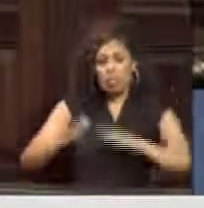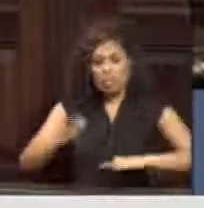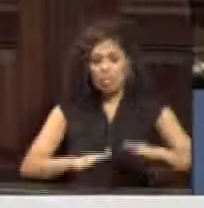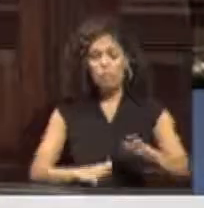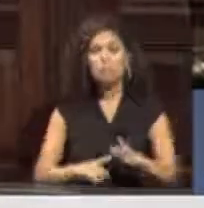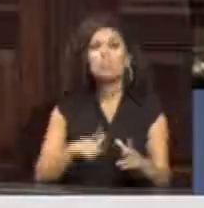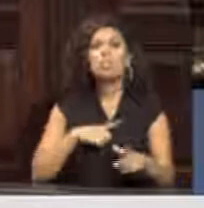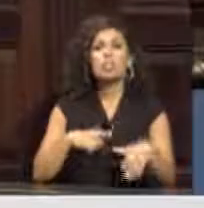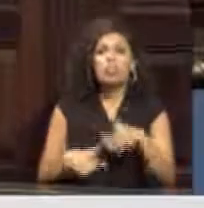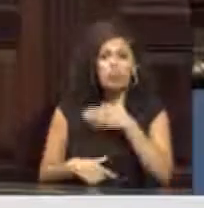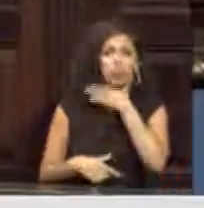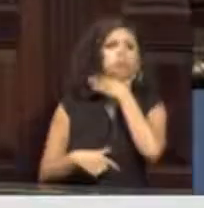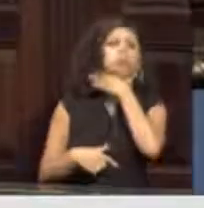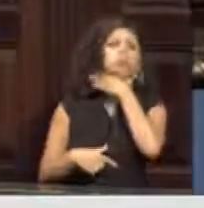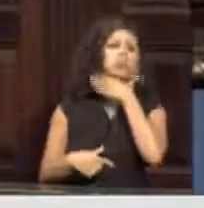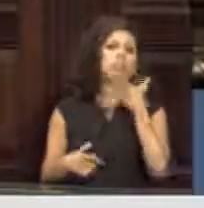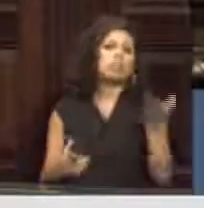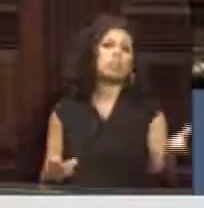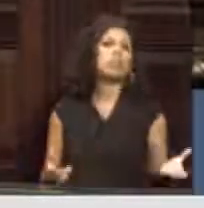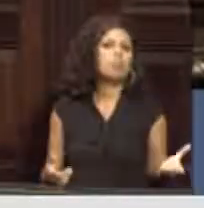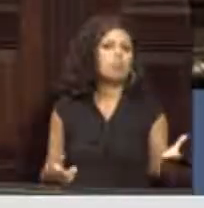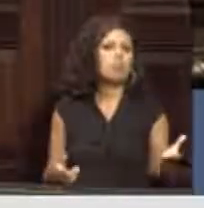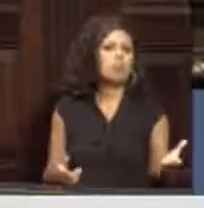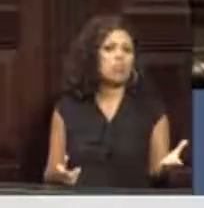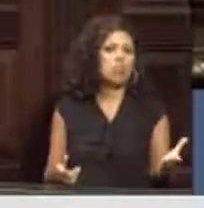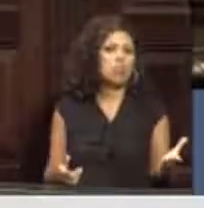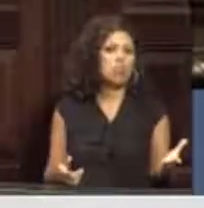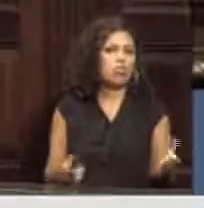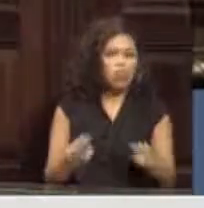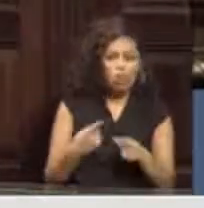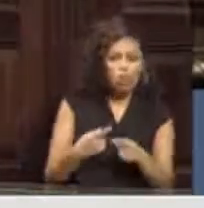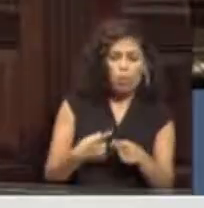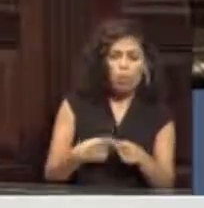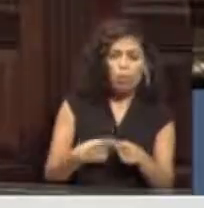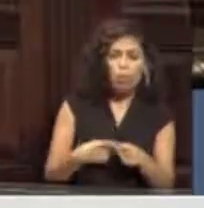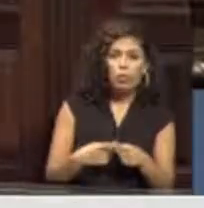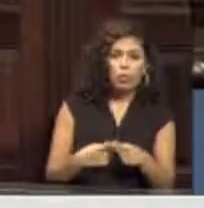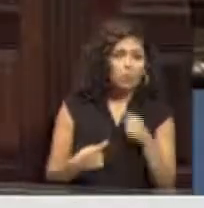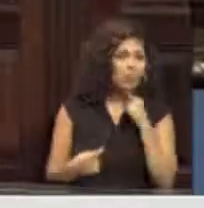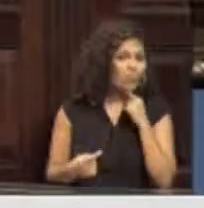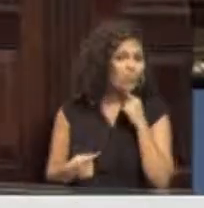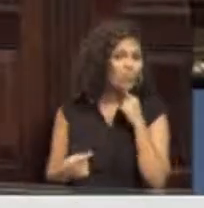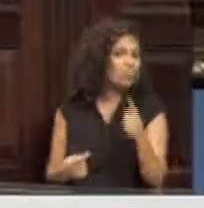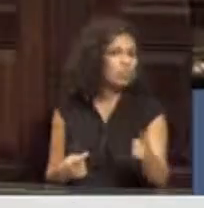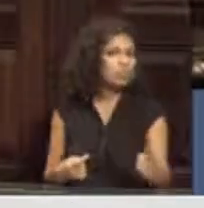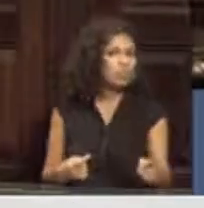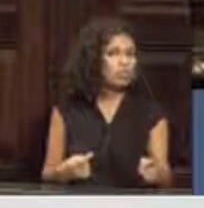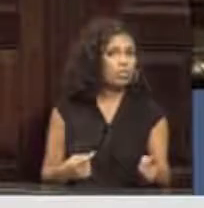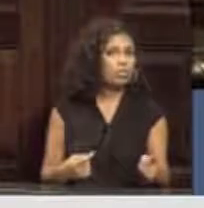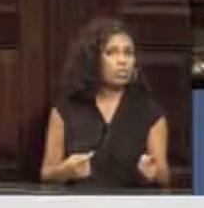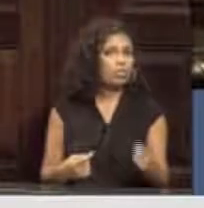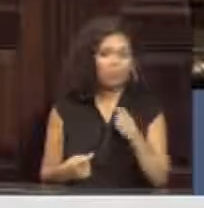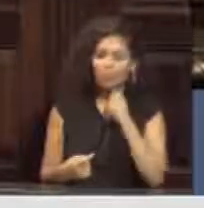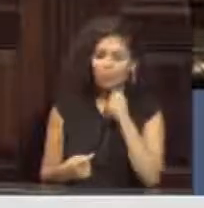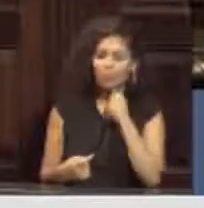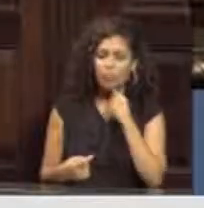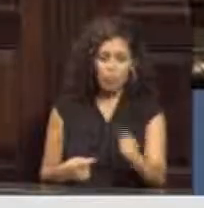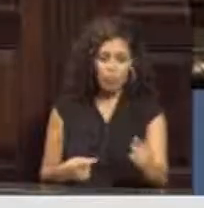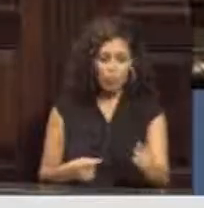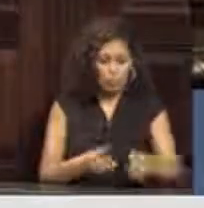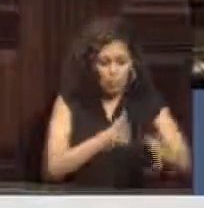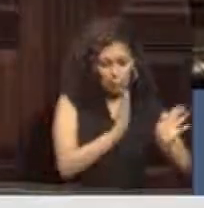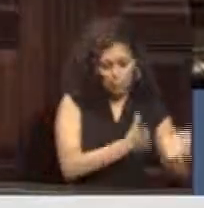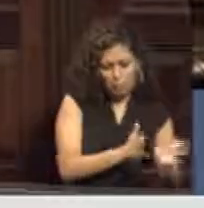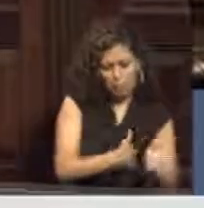função daquela operação carne fraca, porque não conseguiu, senhor presidente, não conseguiu um controle